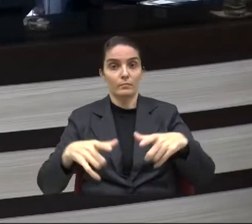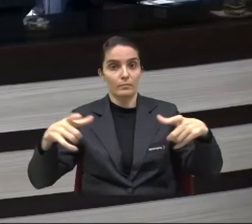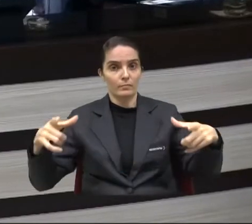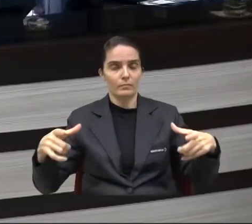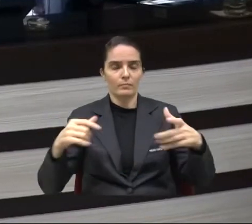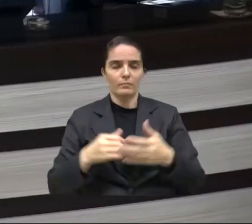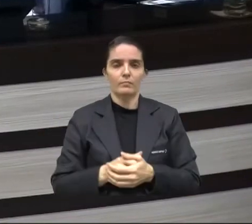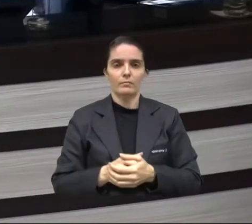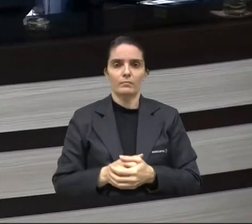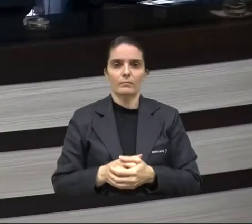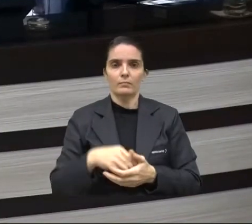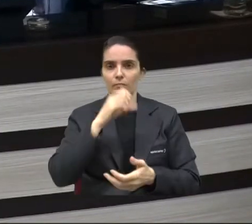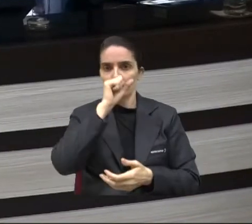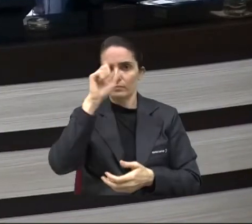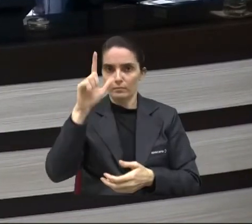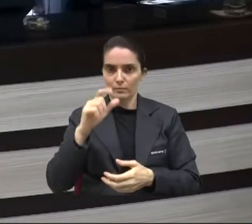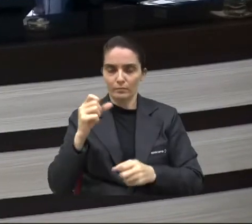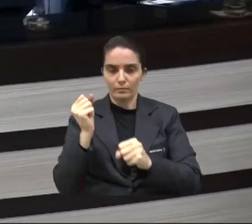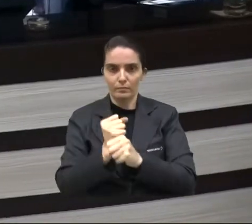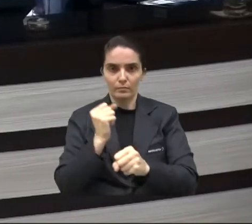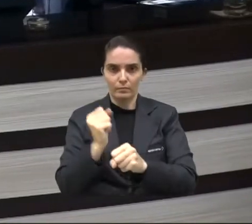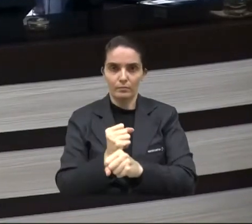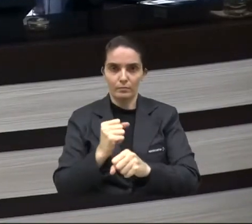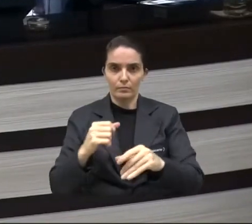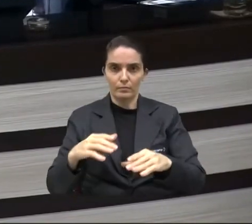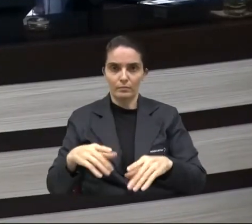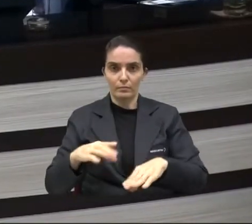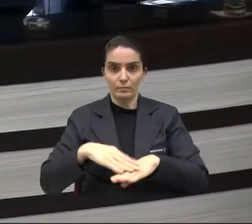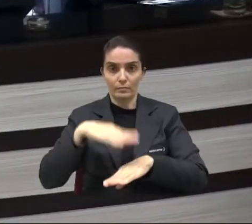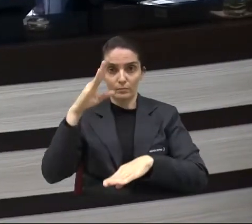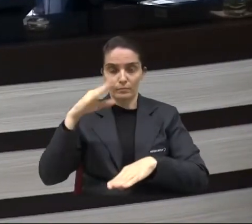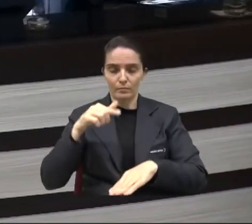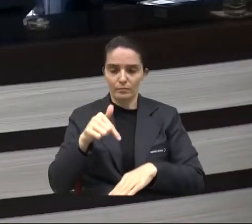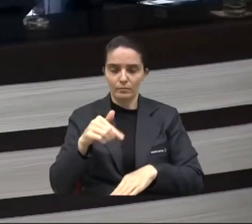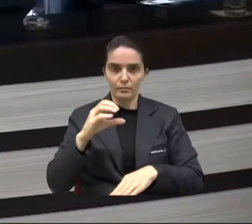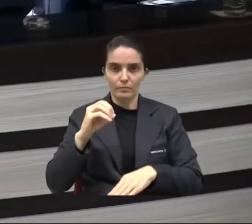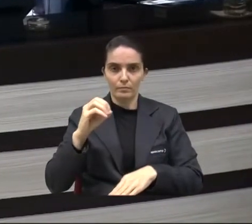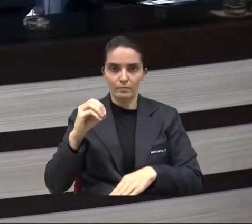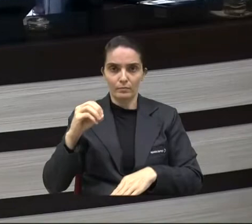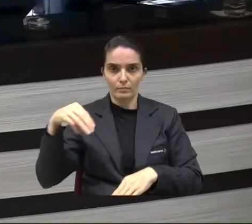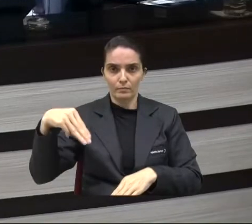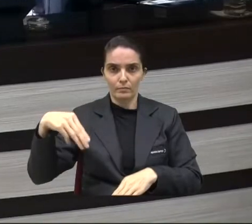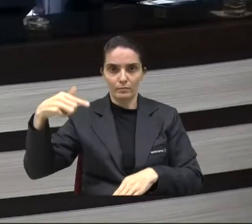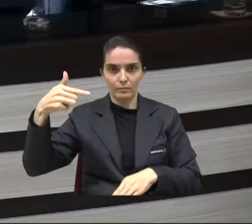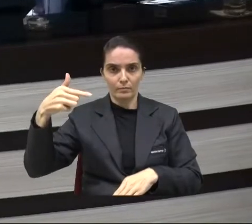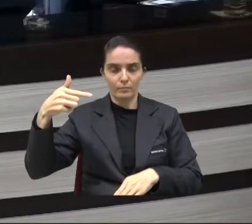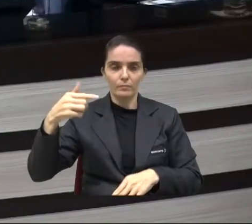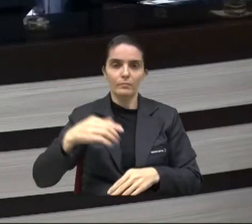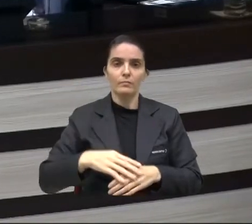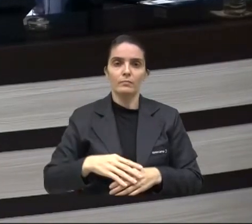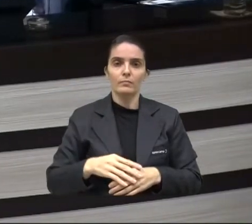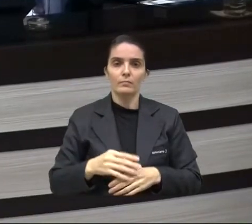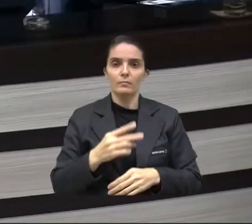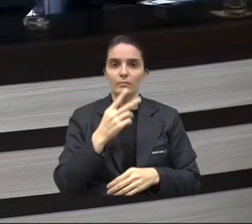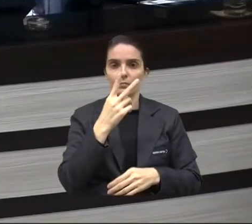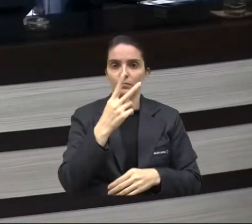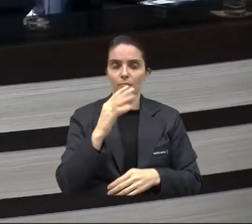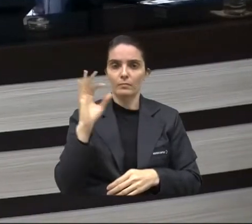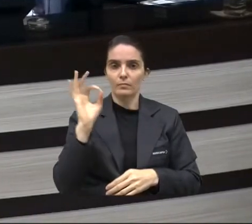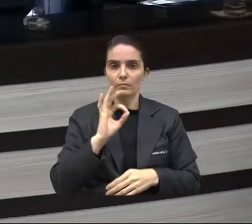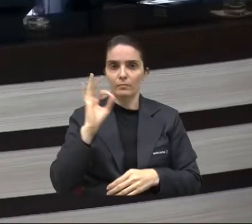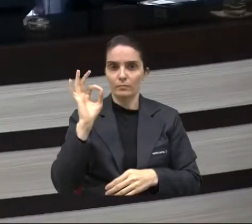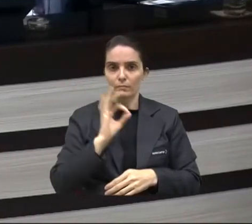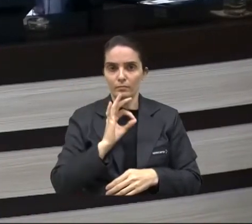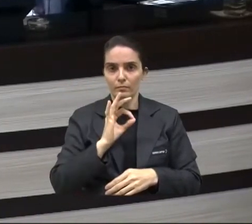no município de Limeira com a construção acima de 700 metros quadrados possuírem 2% do total